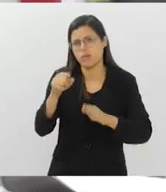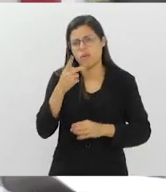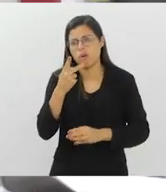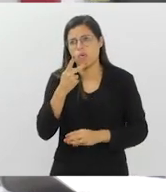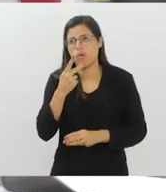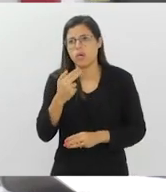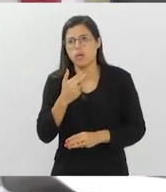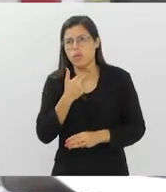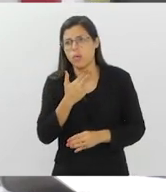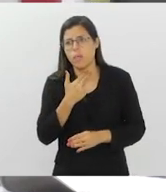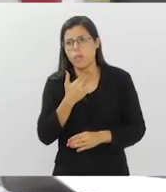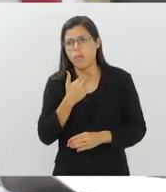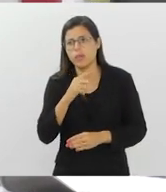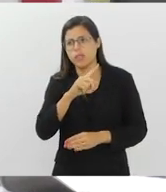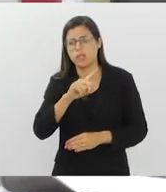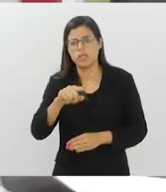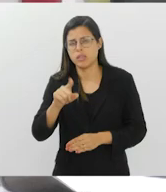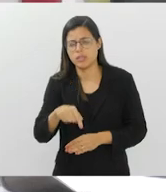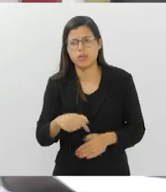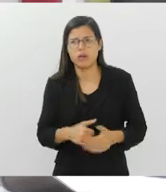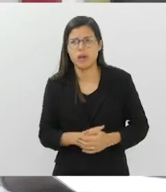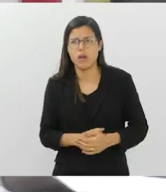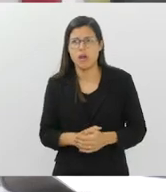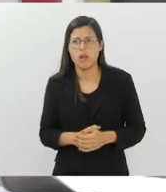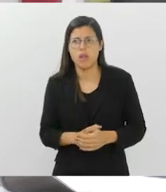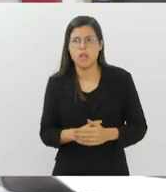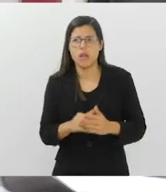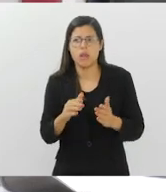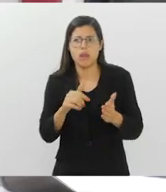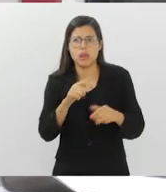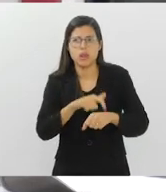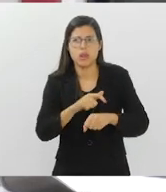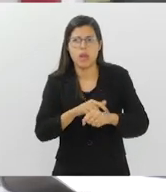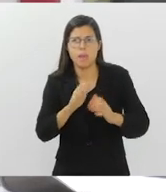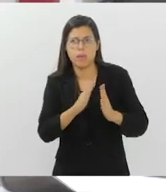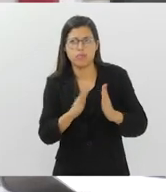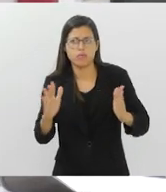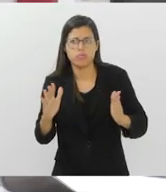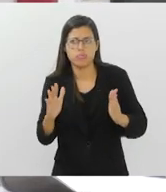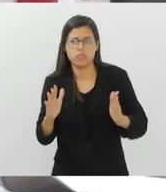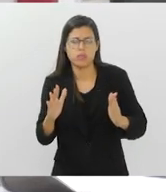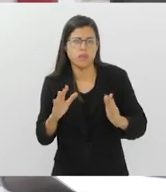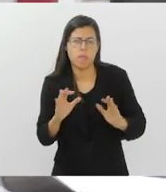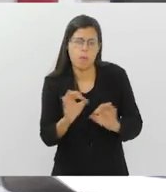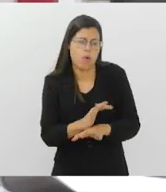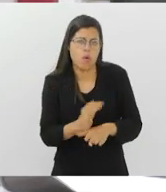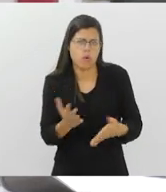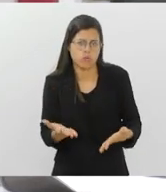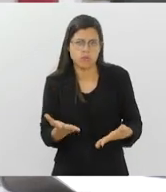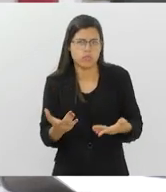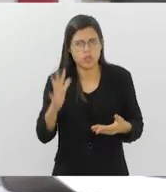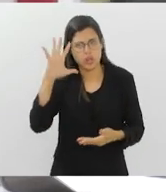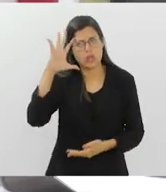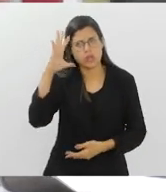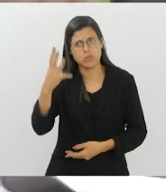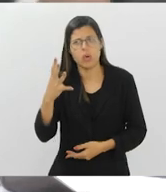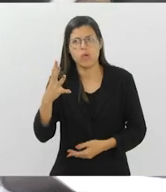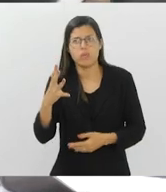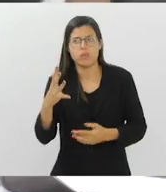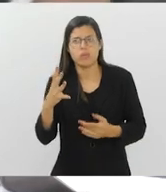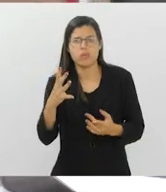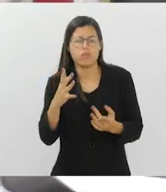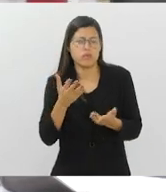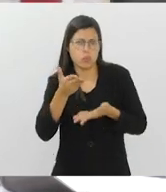por gentileza? Em quanto tempo? Quanto tempo você volta à situação? Aí, pronto, a gente vai lá, resolve, e o atendimento